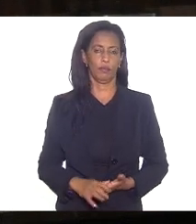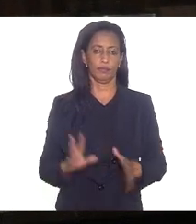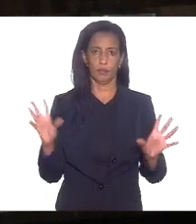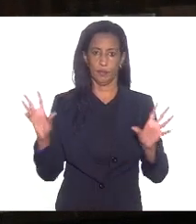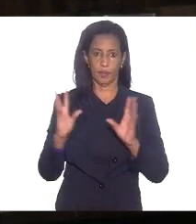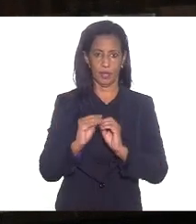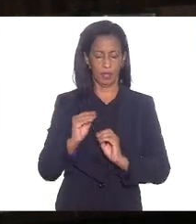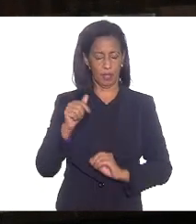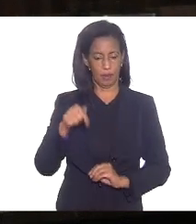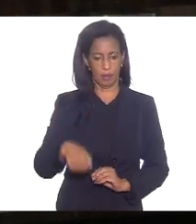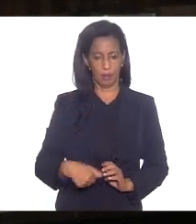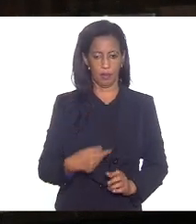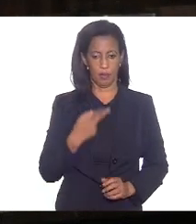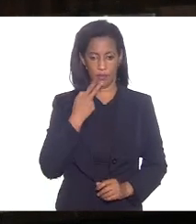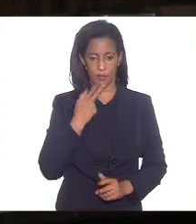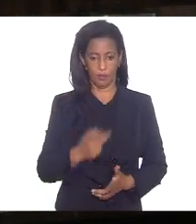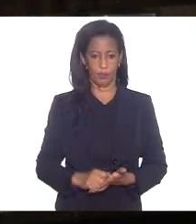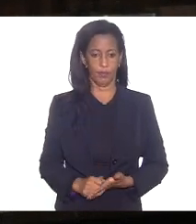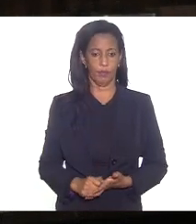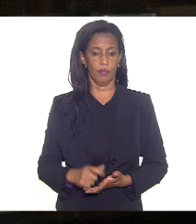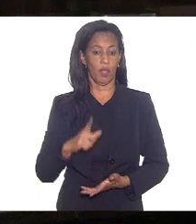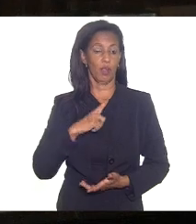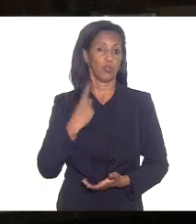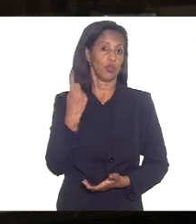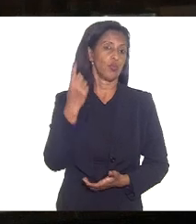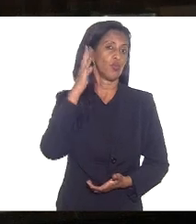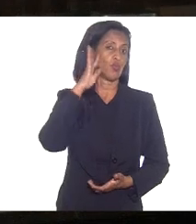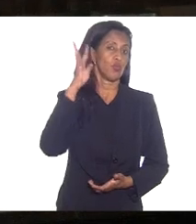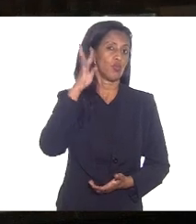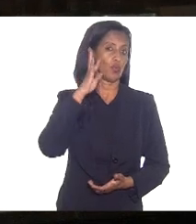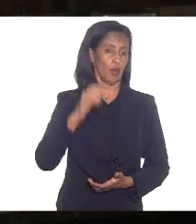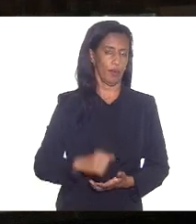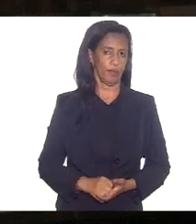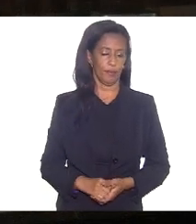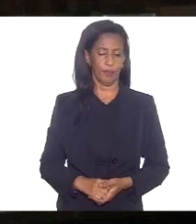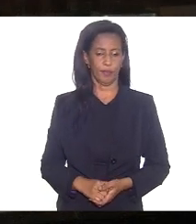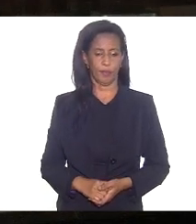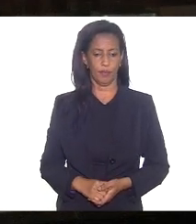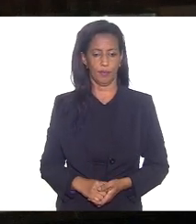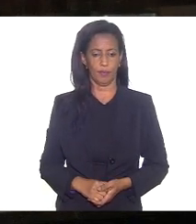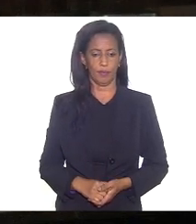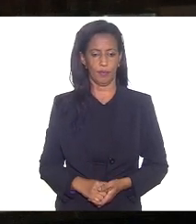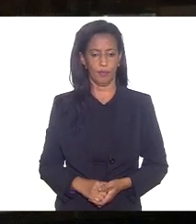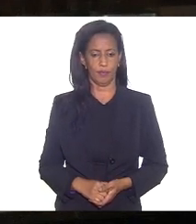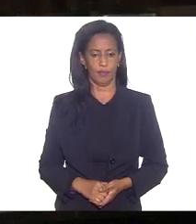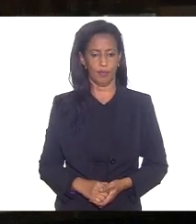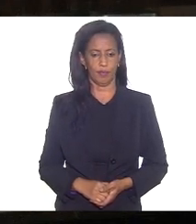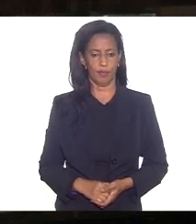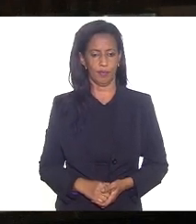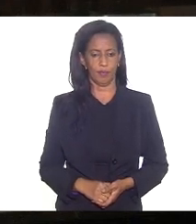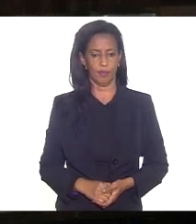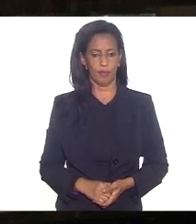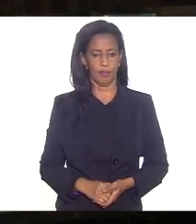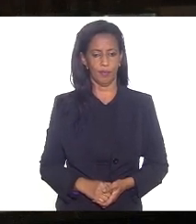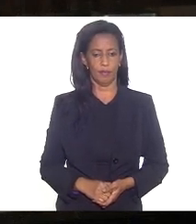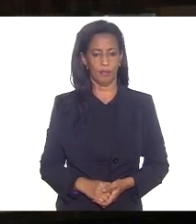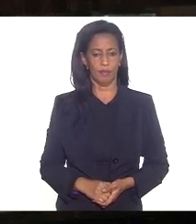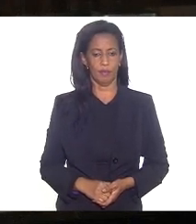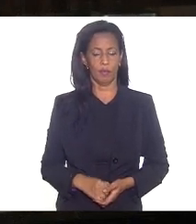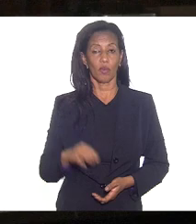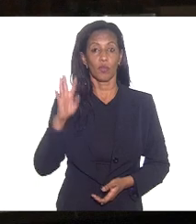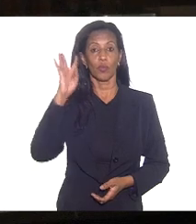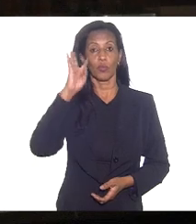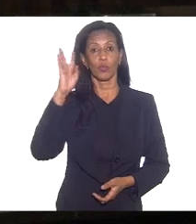aqui dizendo que eu tinha um sonho, deputada Marta Rocha,